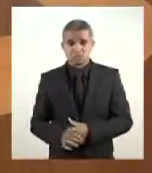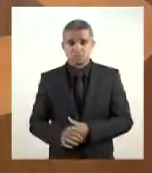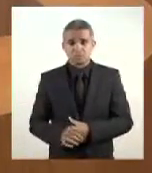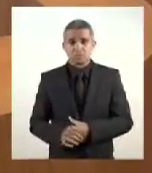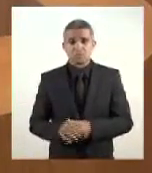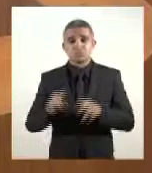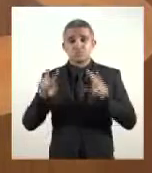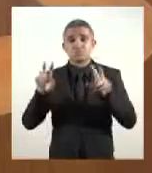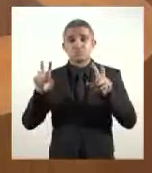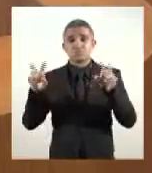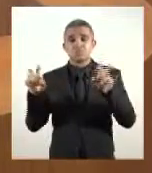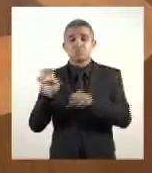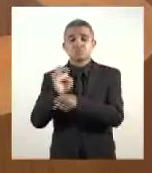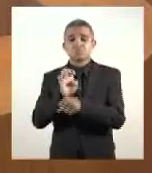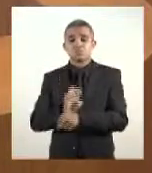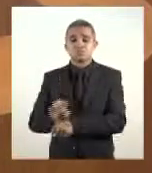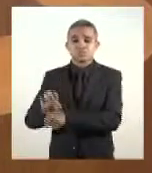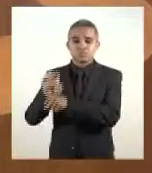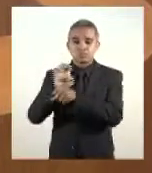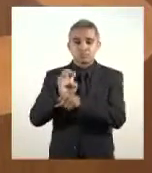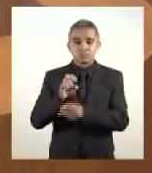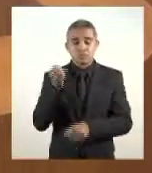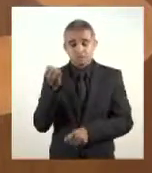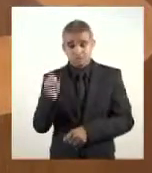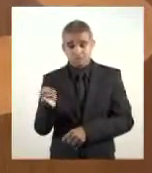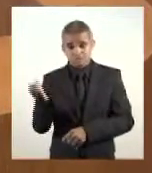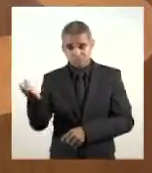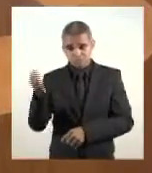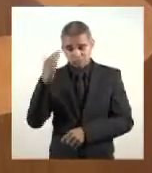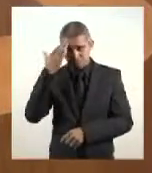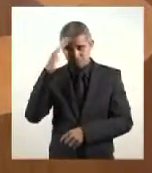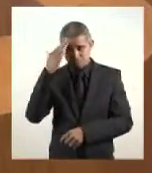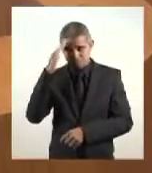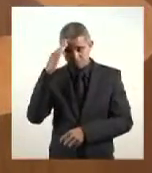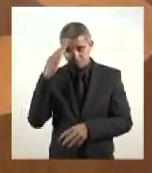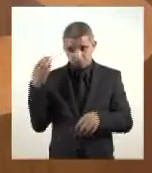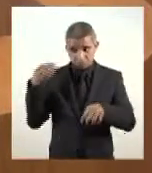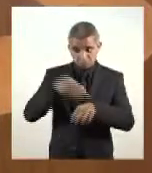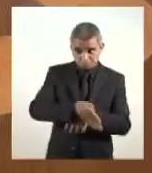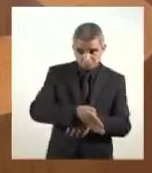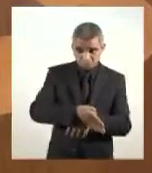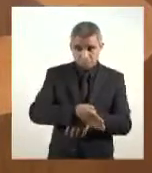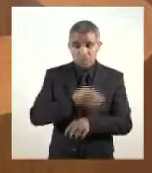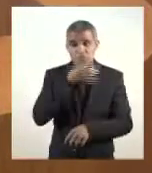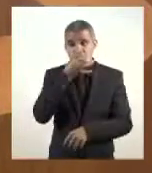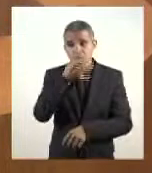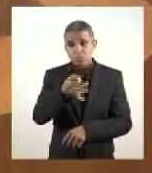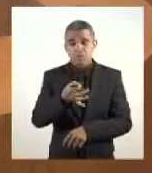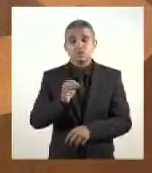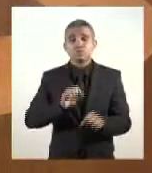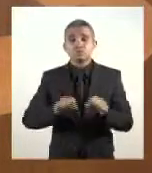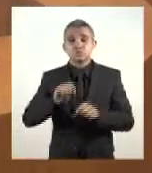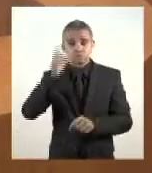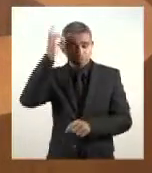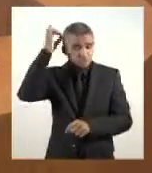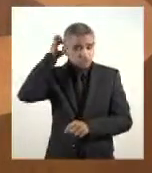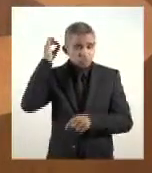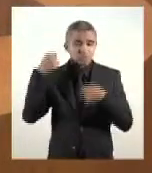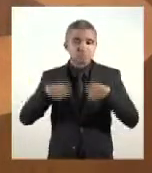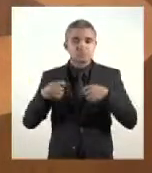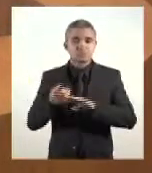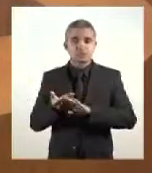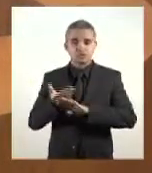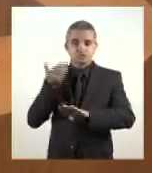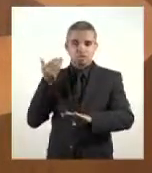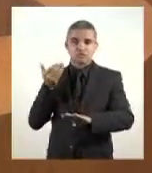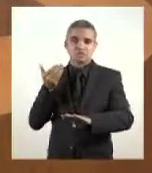Adriano, porque se for o caso, esse é o entendimento de Vossa Excelência, eu acho que a nossa Presidente da República já tem que estar afastada há muito tempo. Porque além